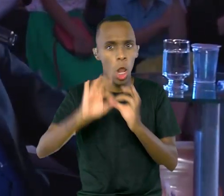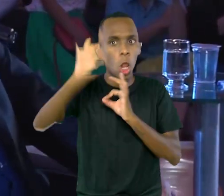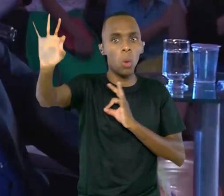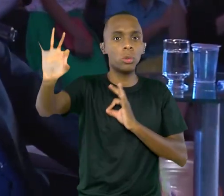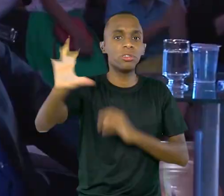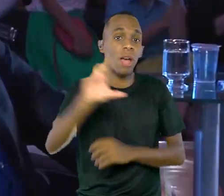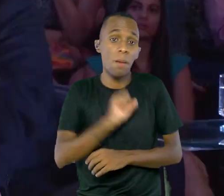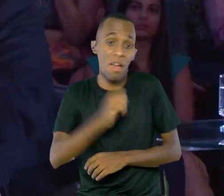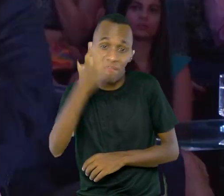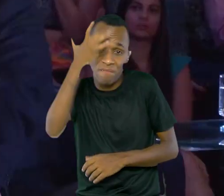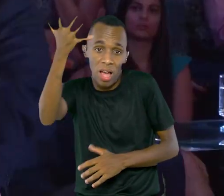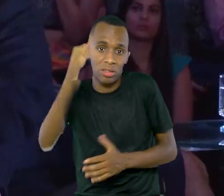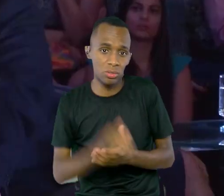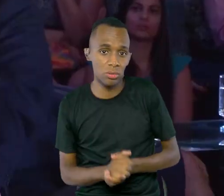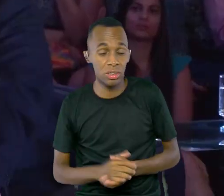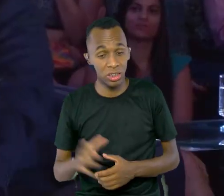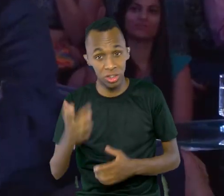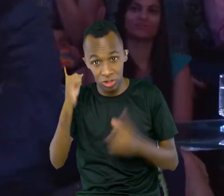longe é fácil.